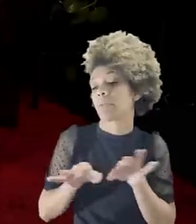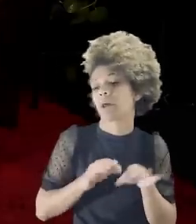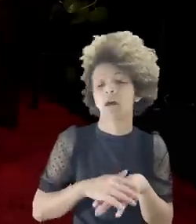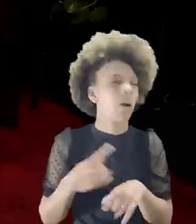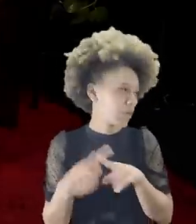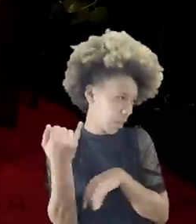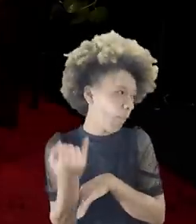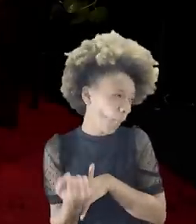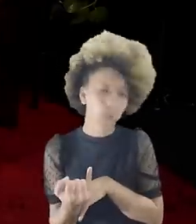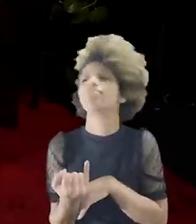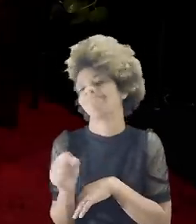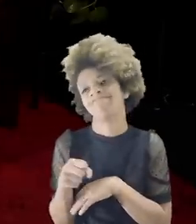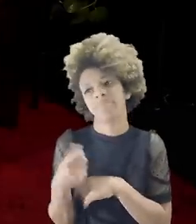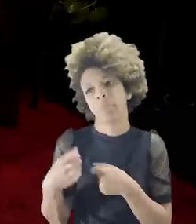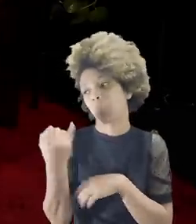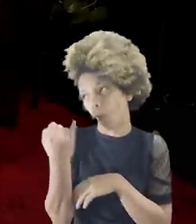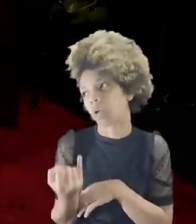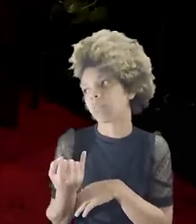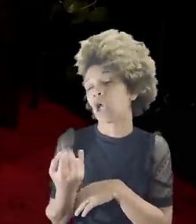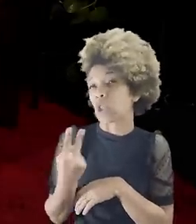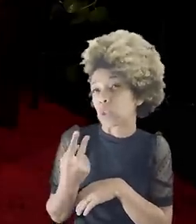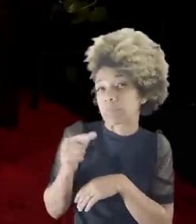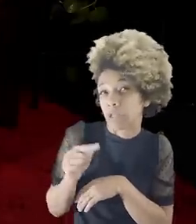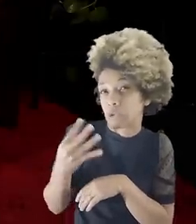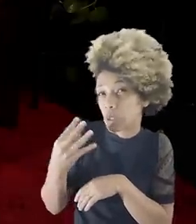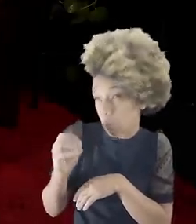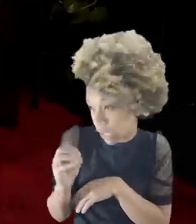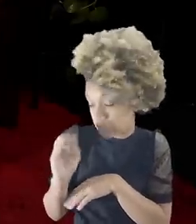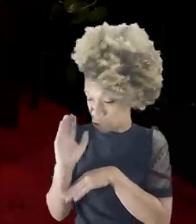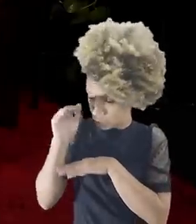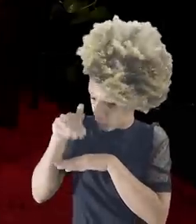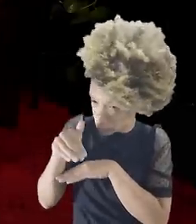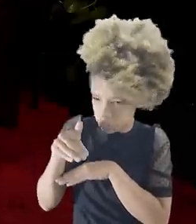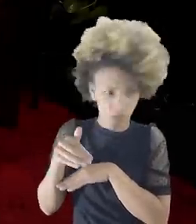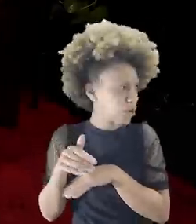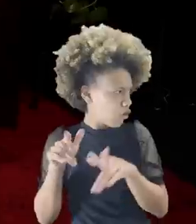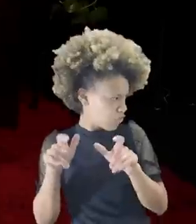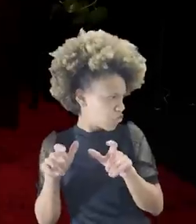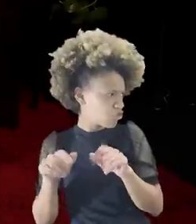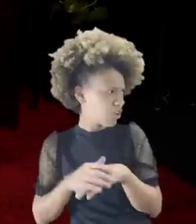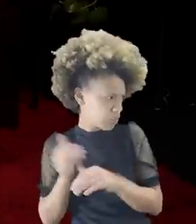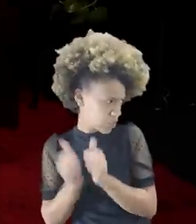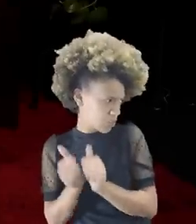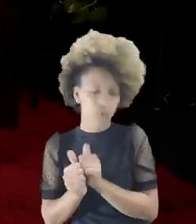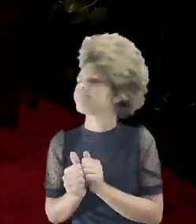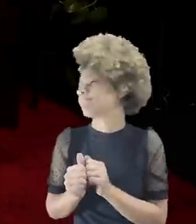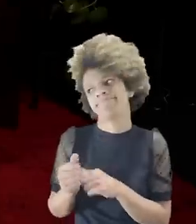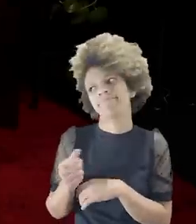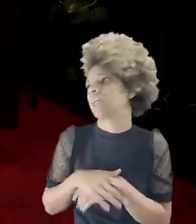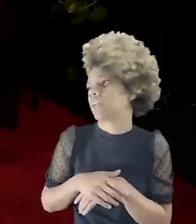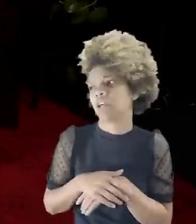porque ele é magrinha ainda né 26 2,40 m de envergadura ele foi para qual esporte